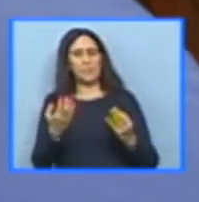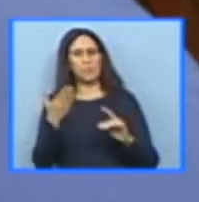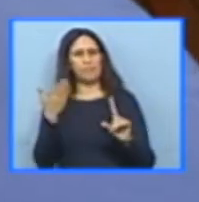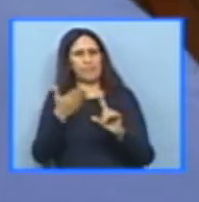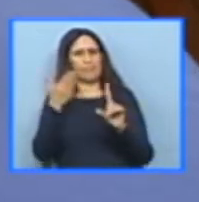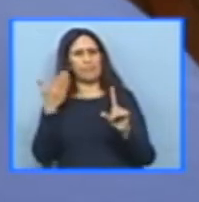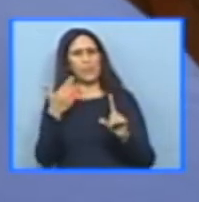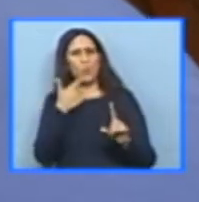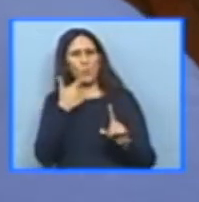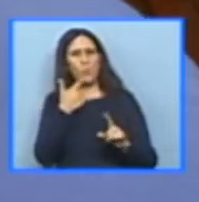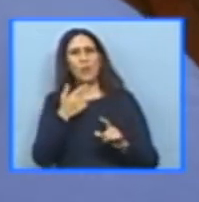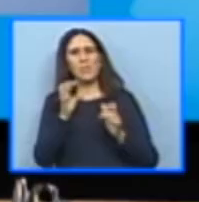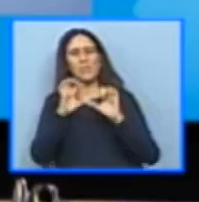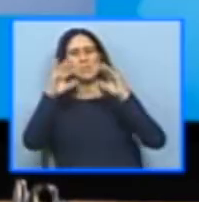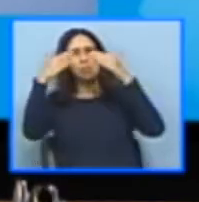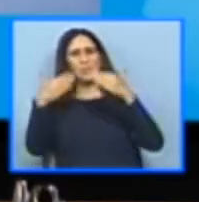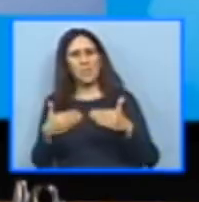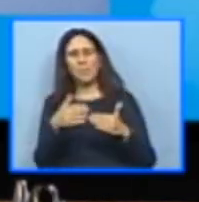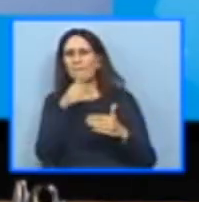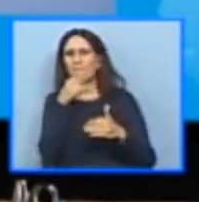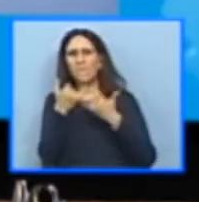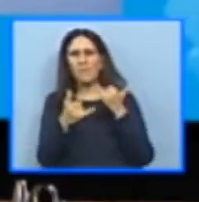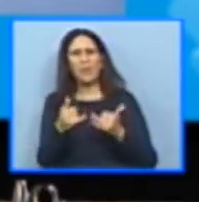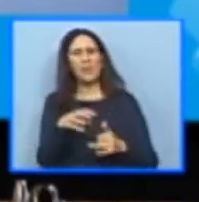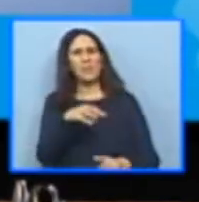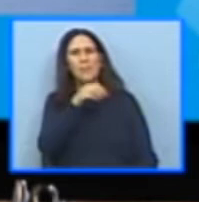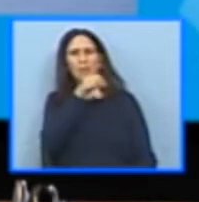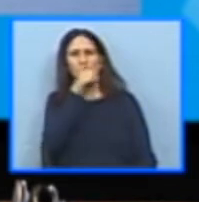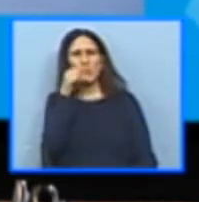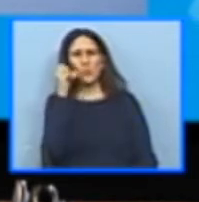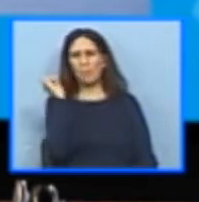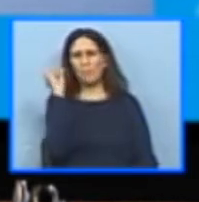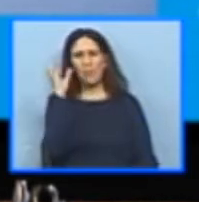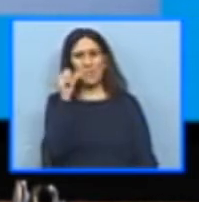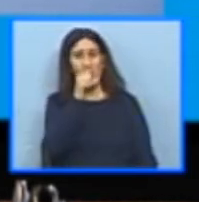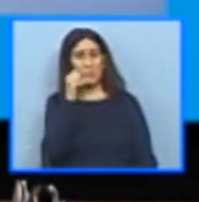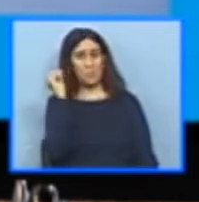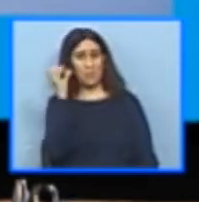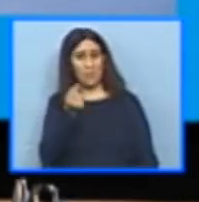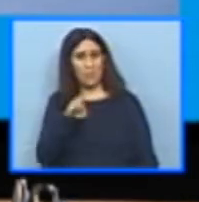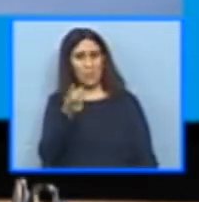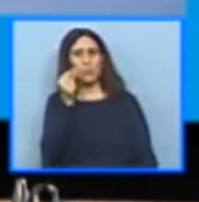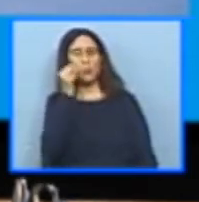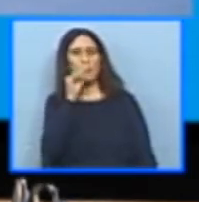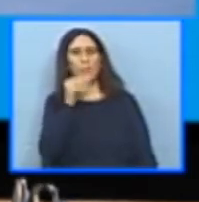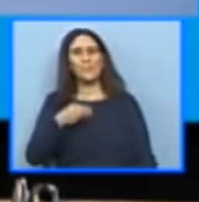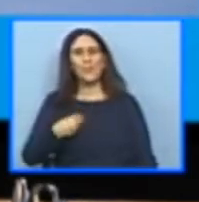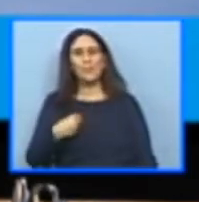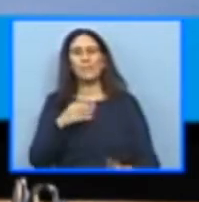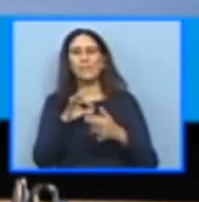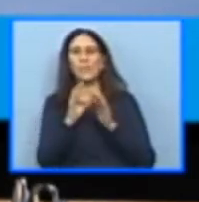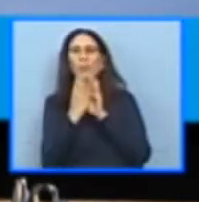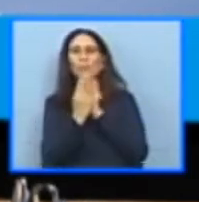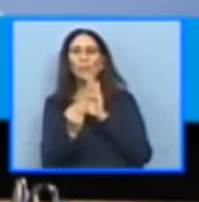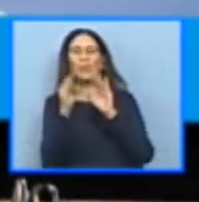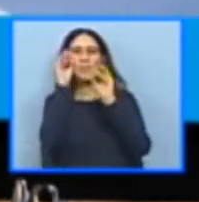do cyberbullying, estas questões das baleias azuis que preocupam os pais, tem a ver com o modelo